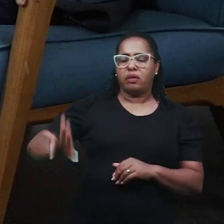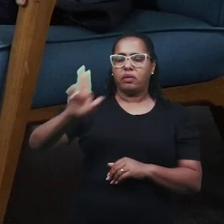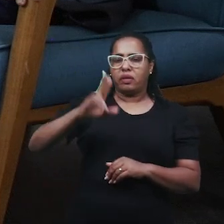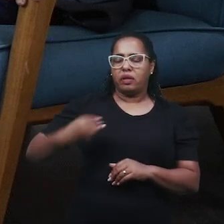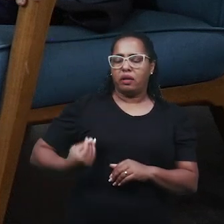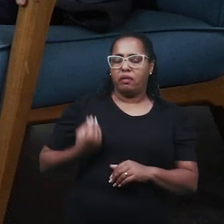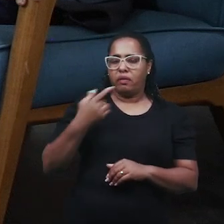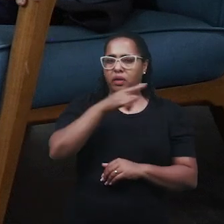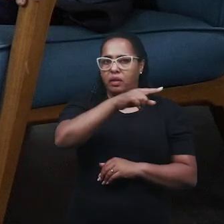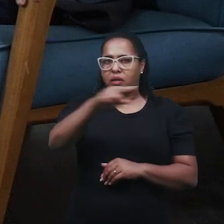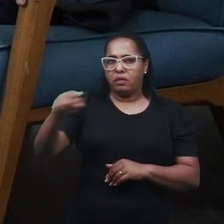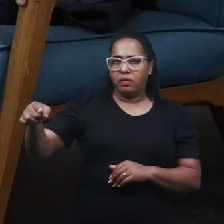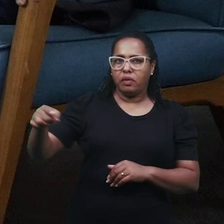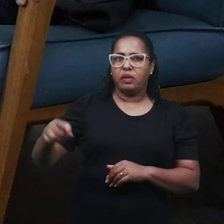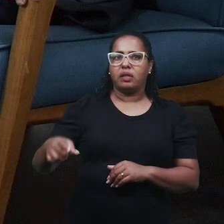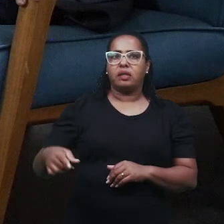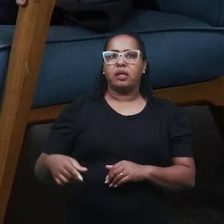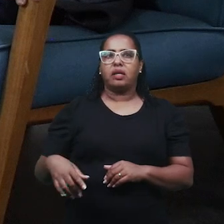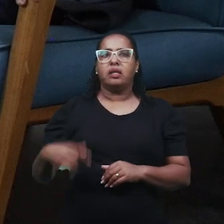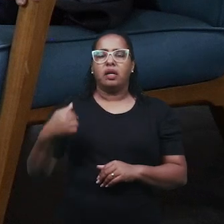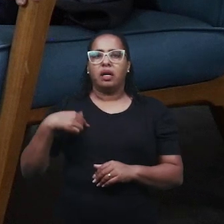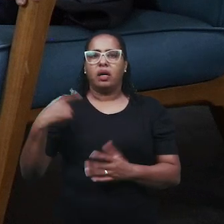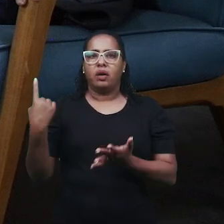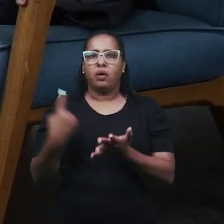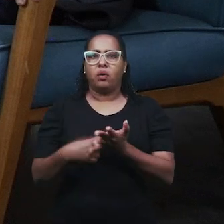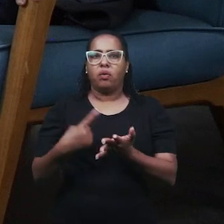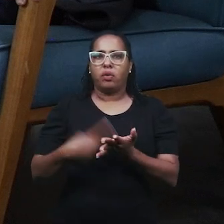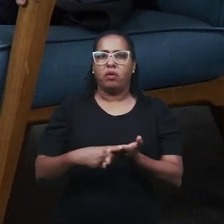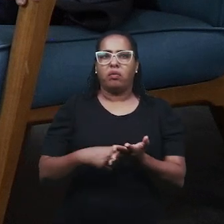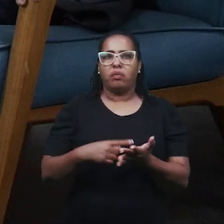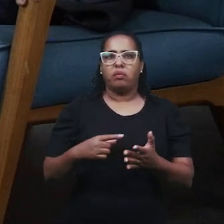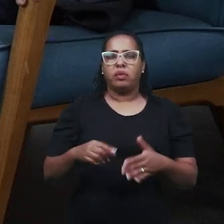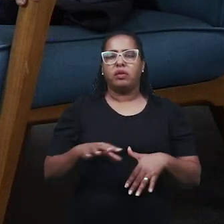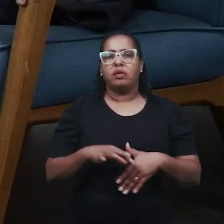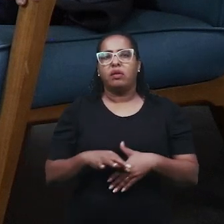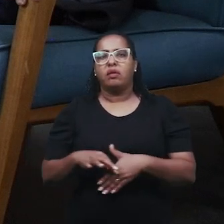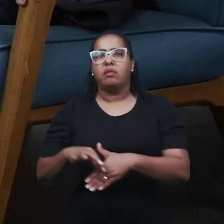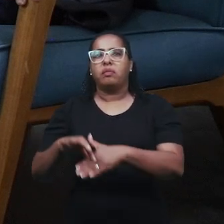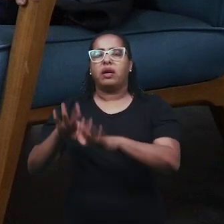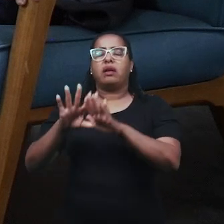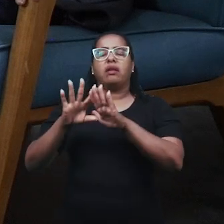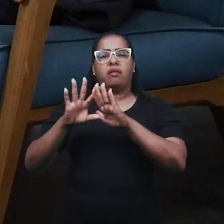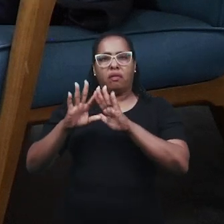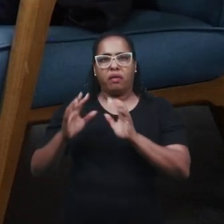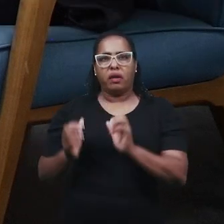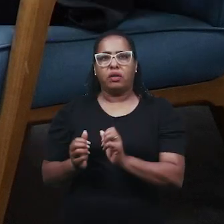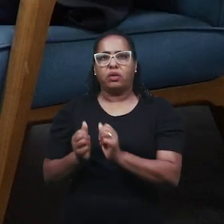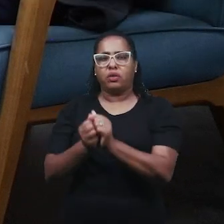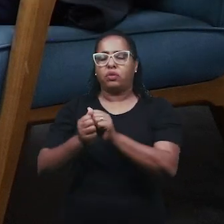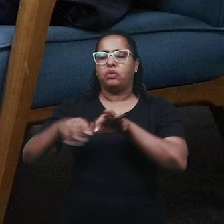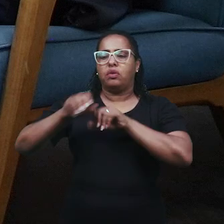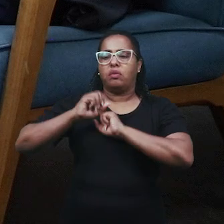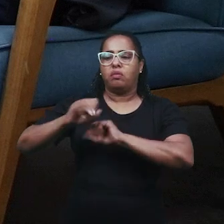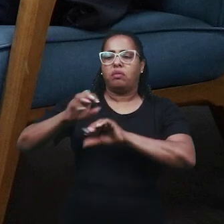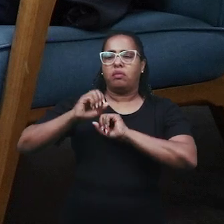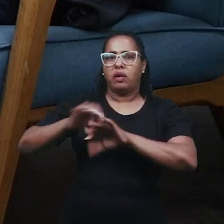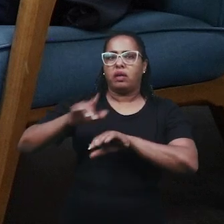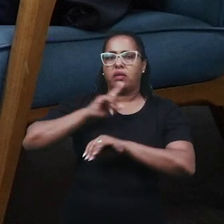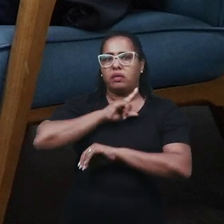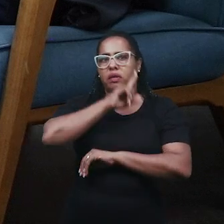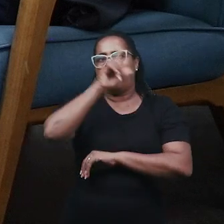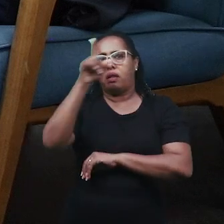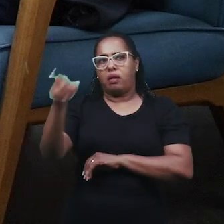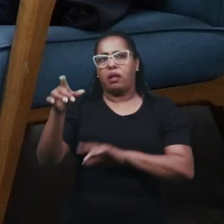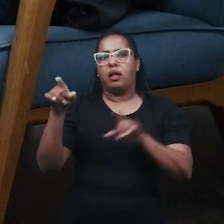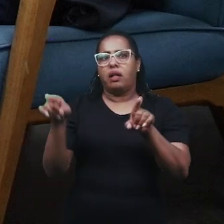vocês, e eu estou assumindo compromisso para levar esta bênção comigo, para poder aplicar e transmitir tudo